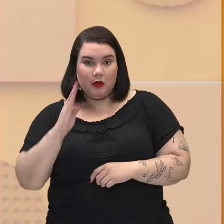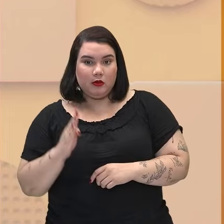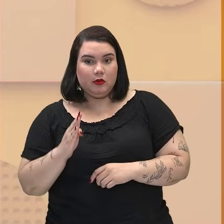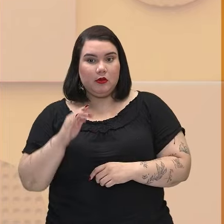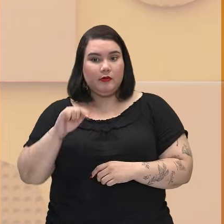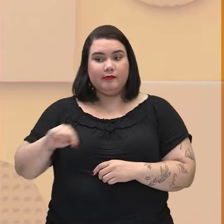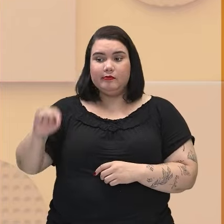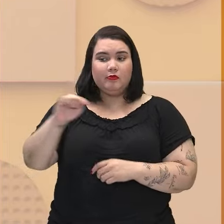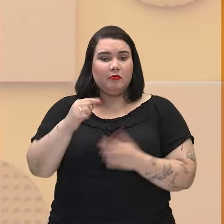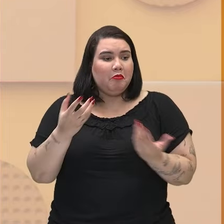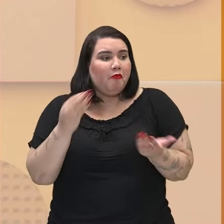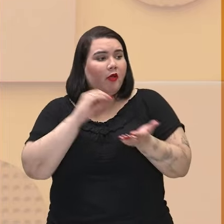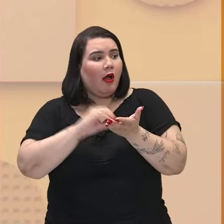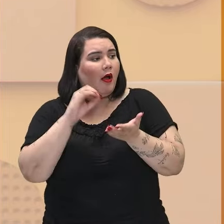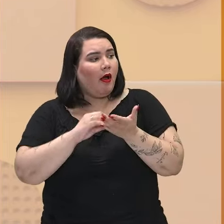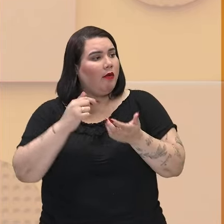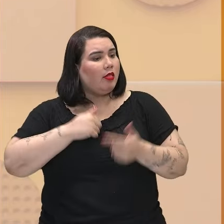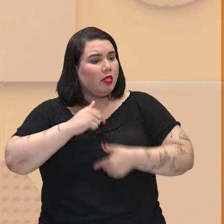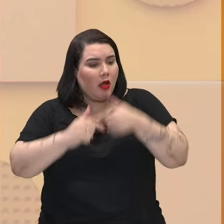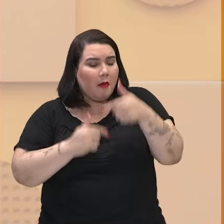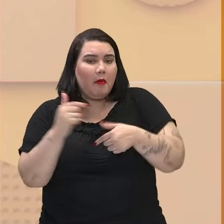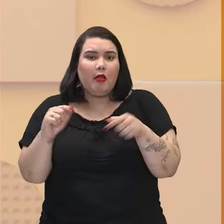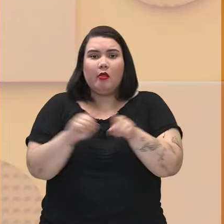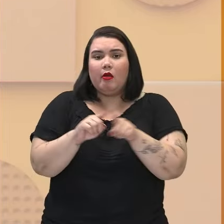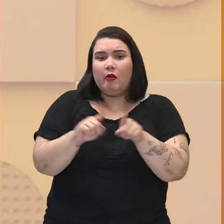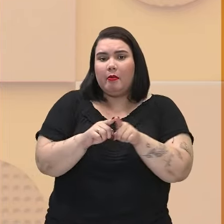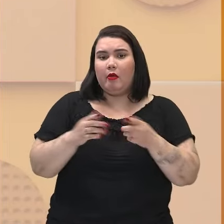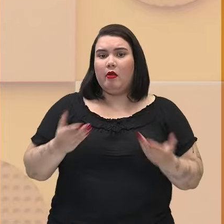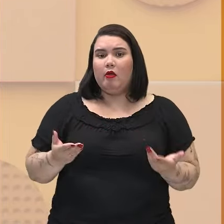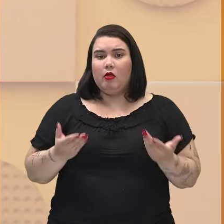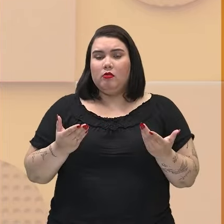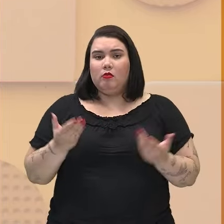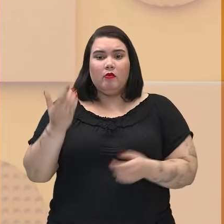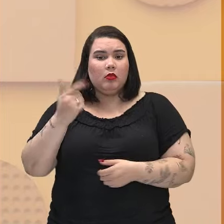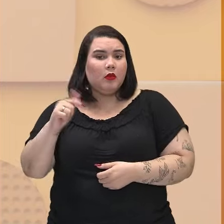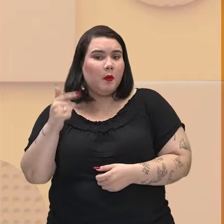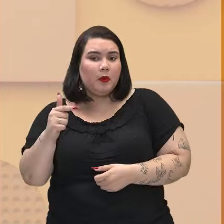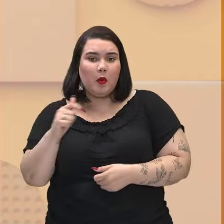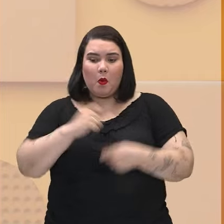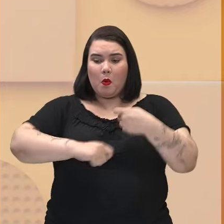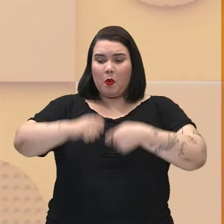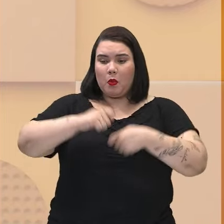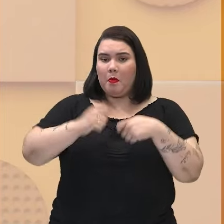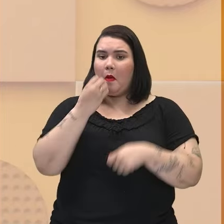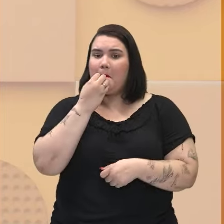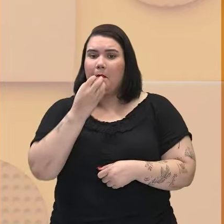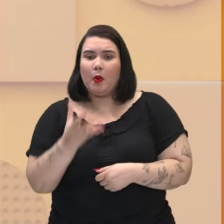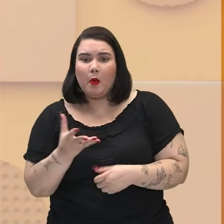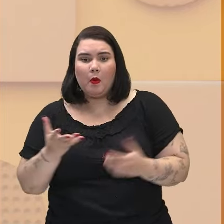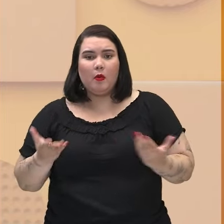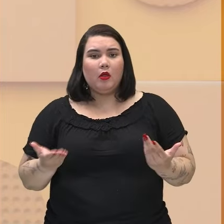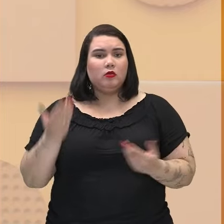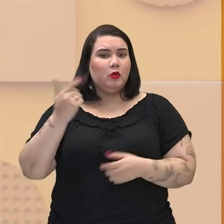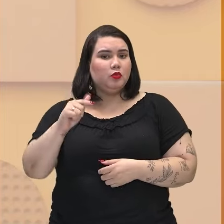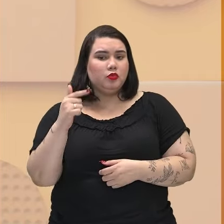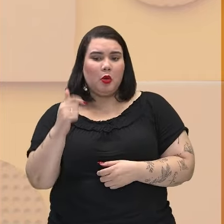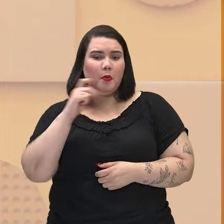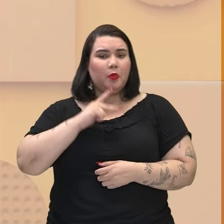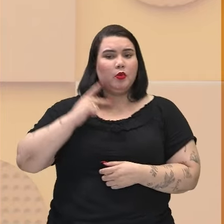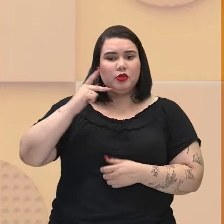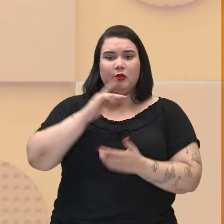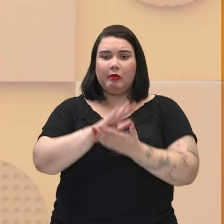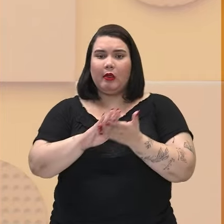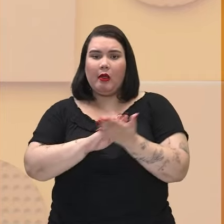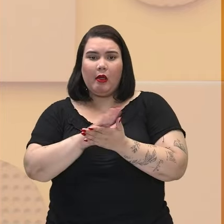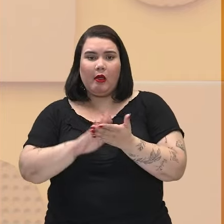ficavam insatisfeitos com essa questão. Não tinham poder econômico elevado, não tinham influência política, então eles